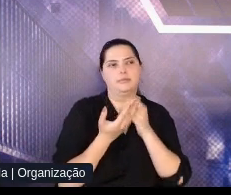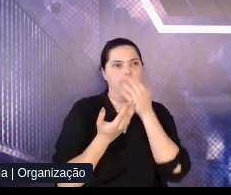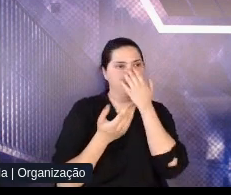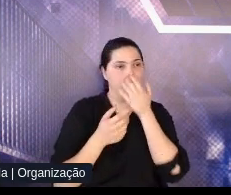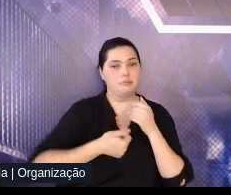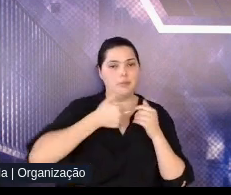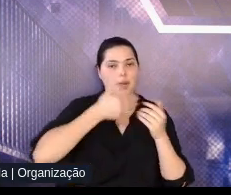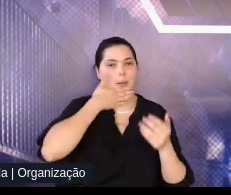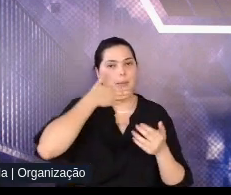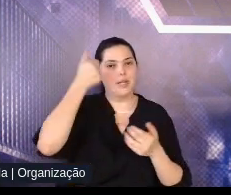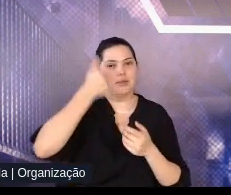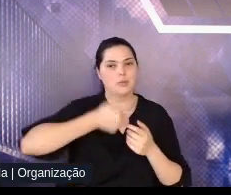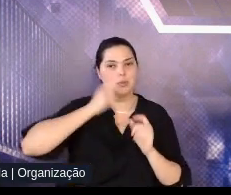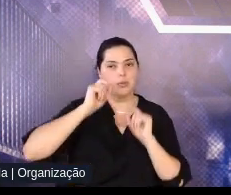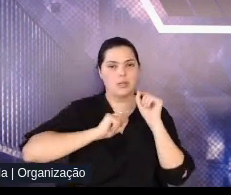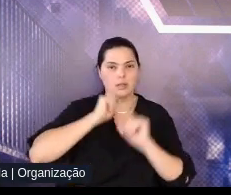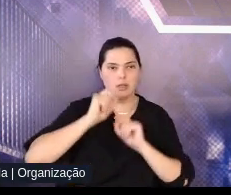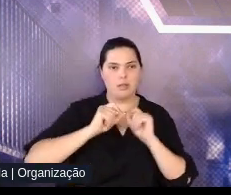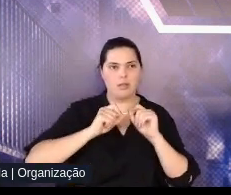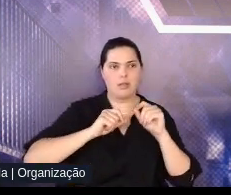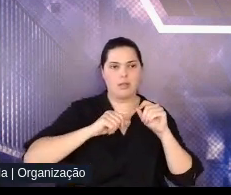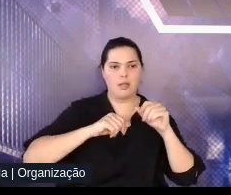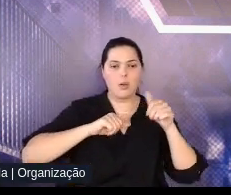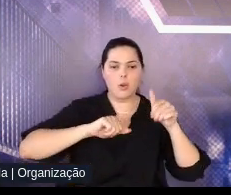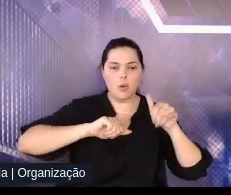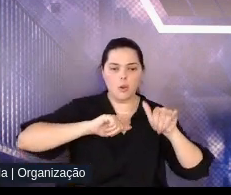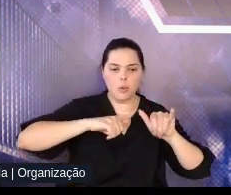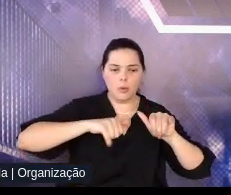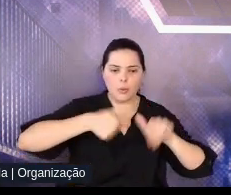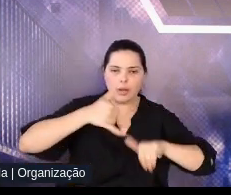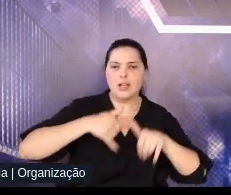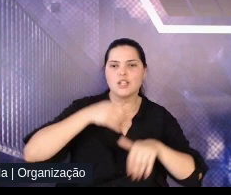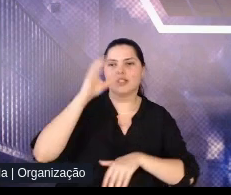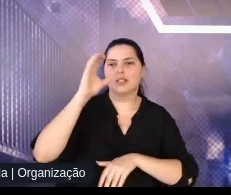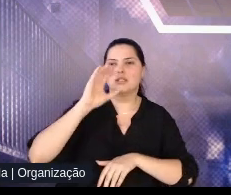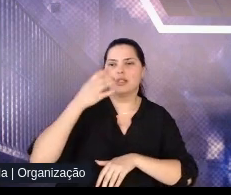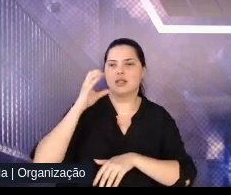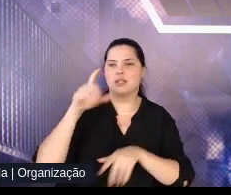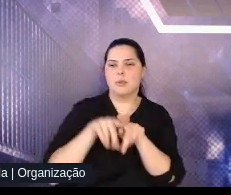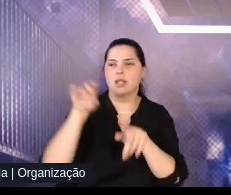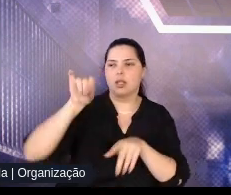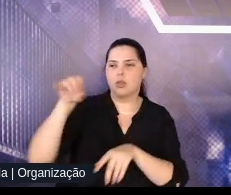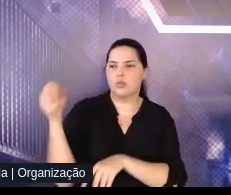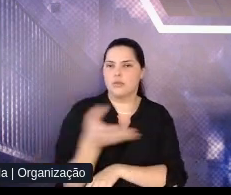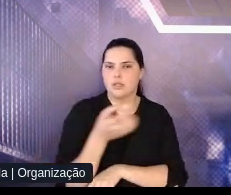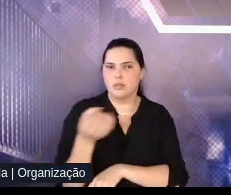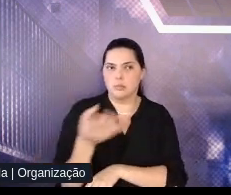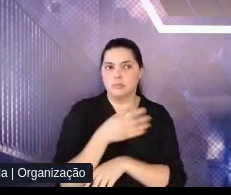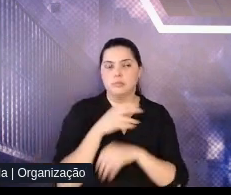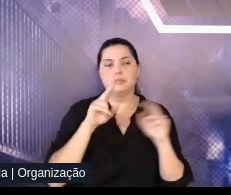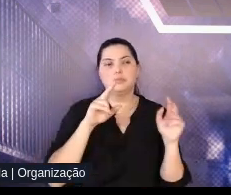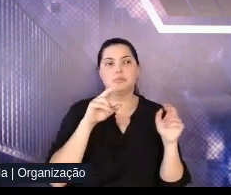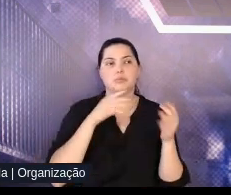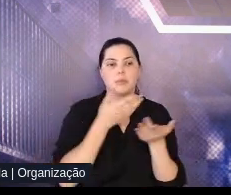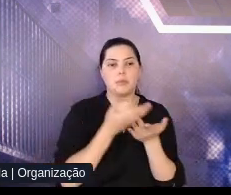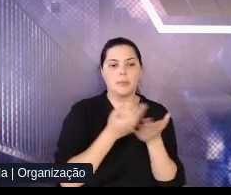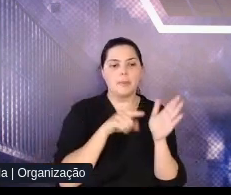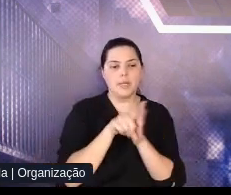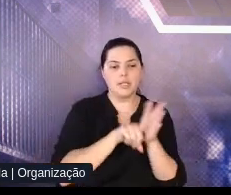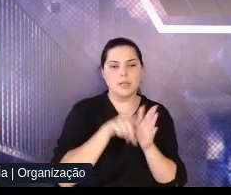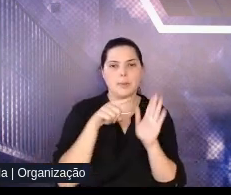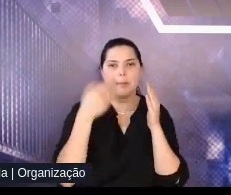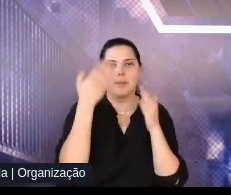o primeiro benefício é que tem uma qualidade na ciência e na inovação. Porque, segundo esse estudo aqui, ele vai dizer